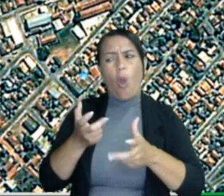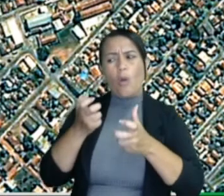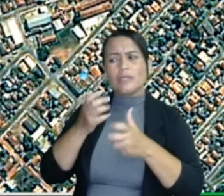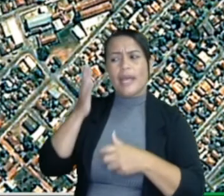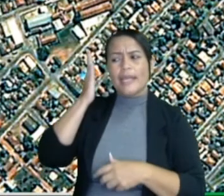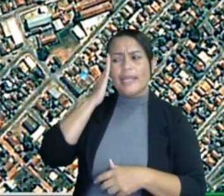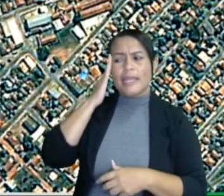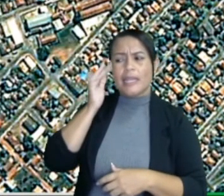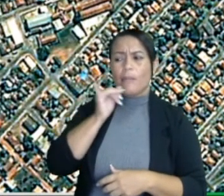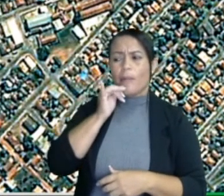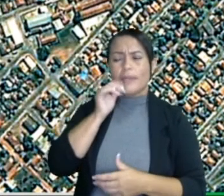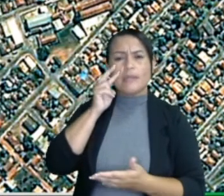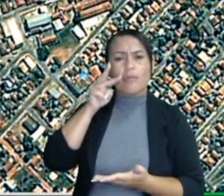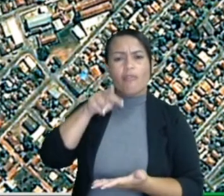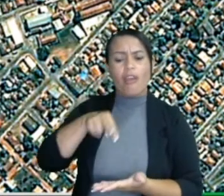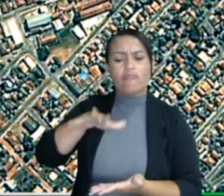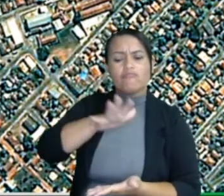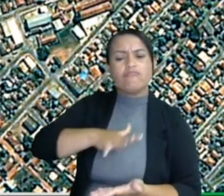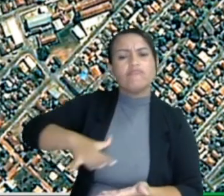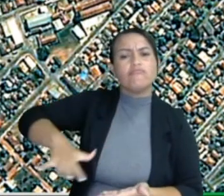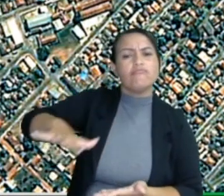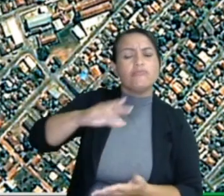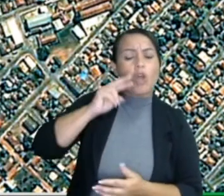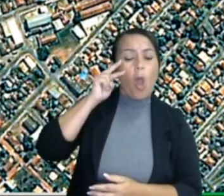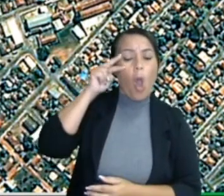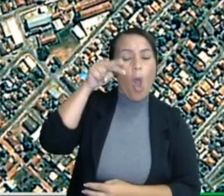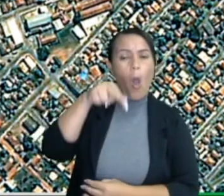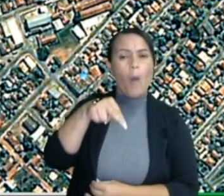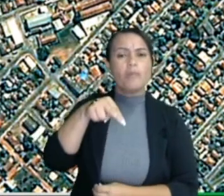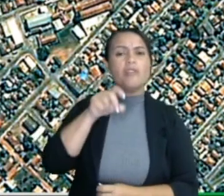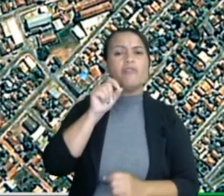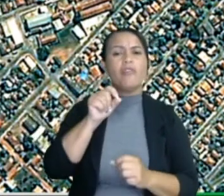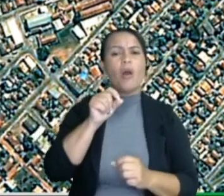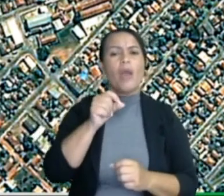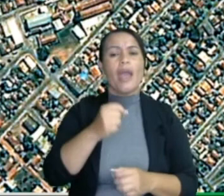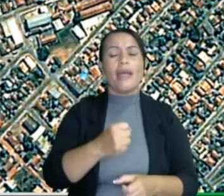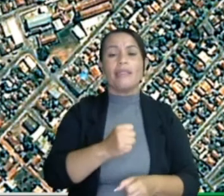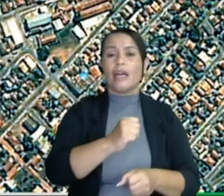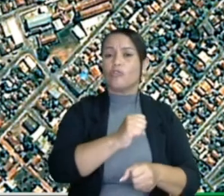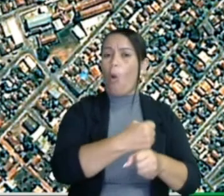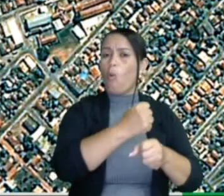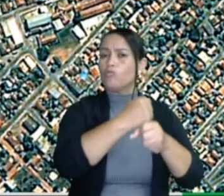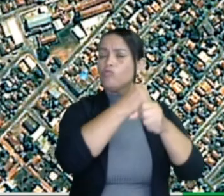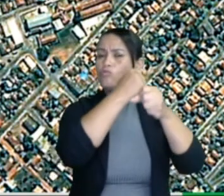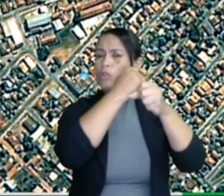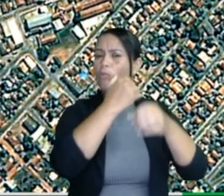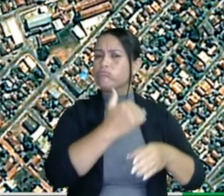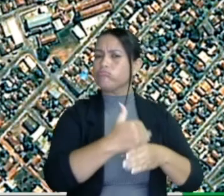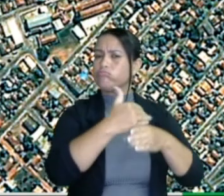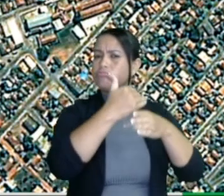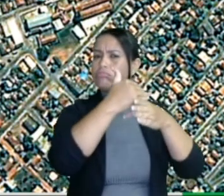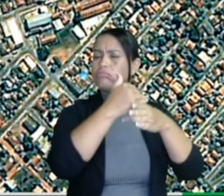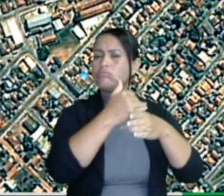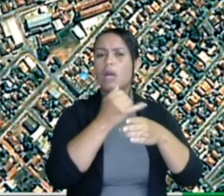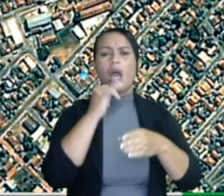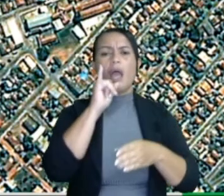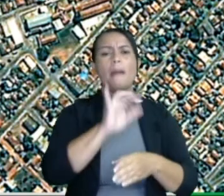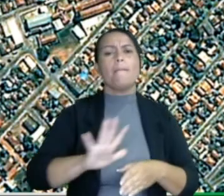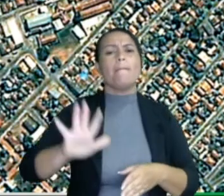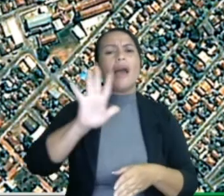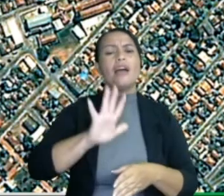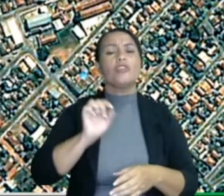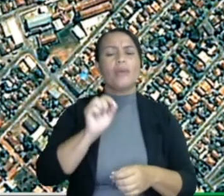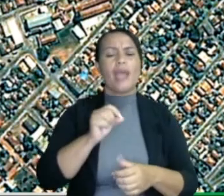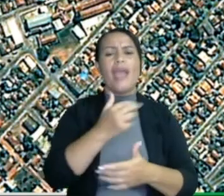identificar de forma até fácil, né, se você prestar bem atenção, nas construções né, através de uma imagem de satélite. Você vai perceber